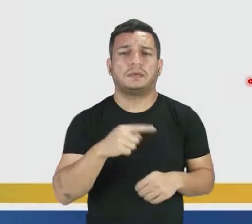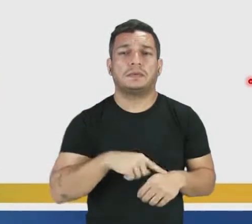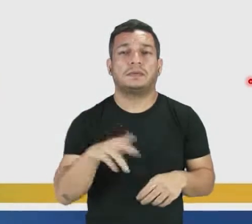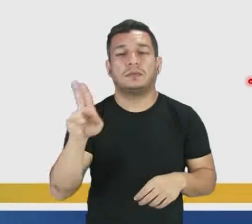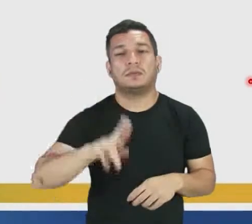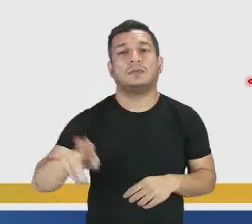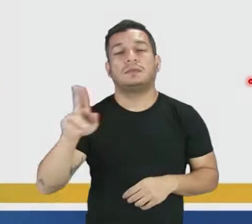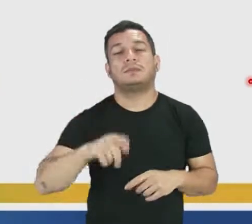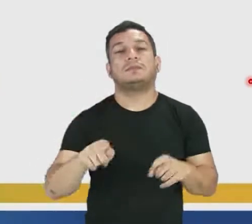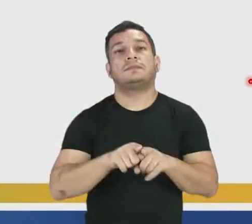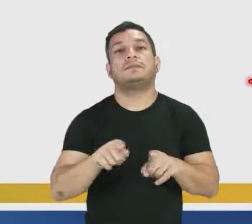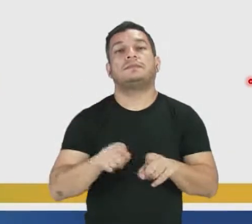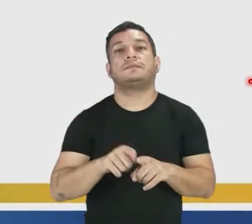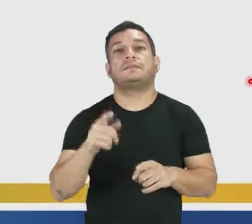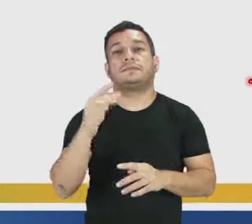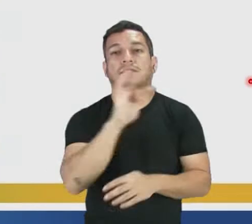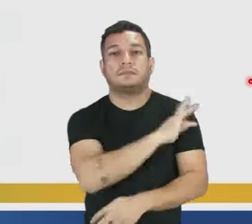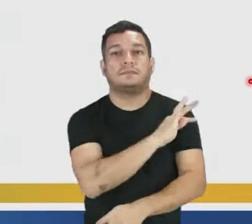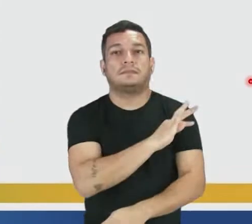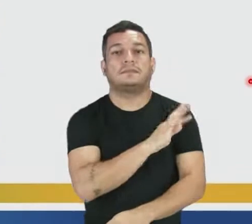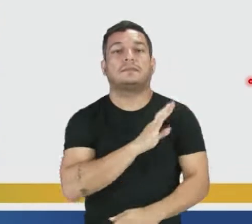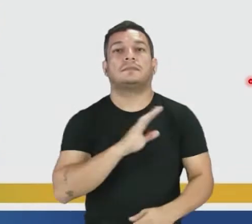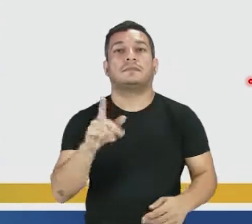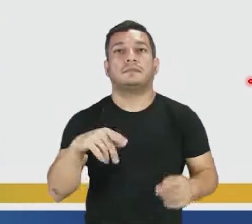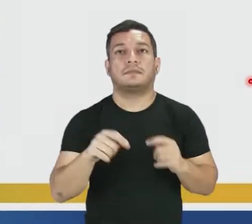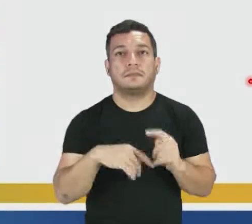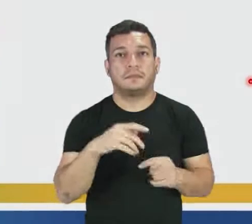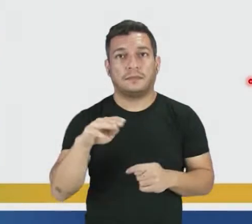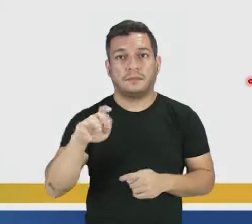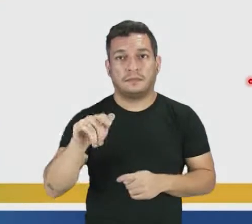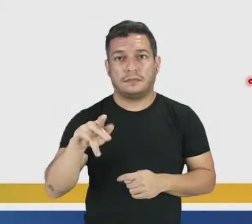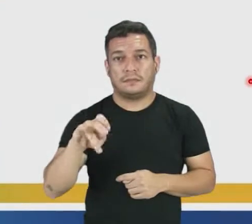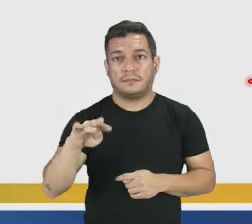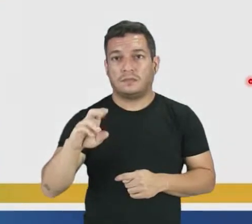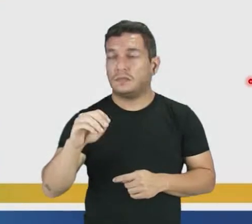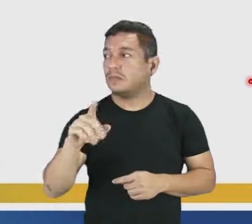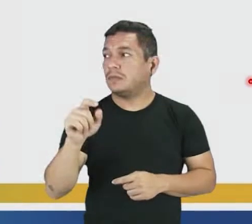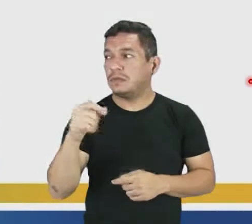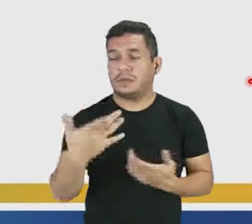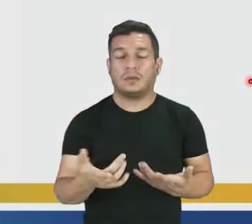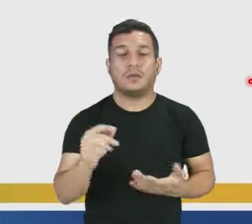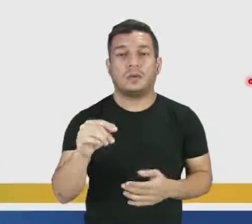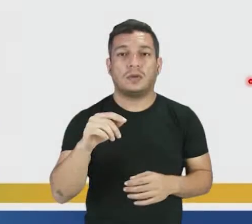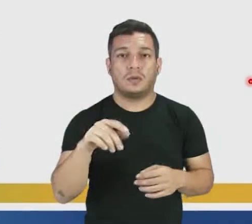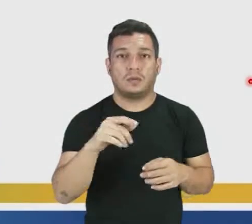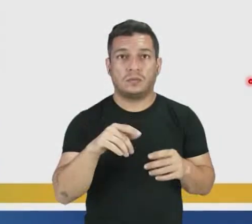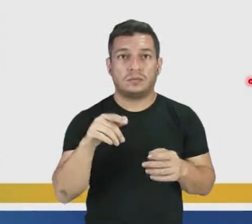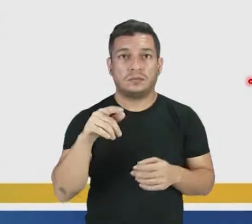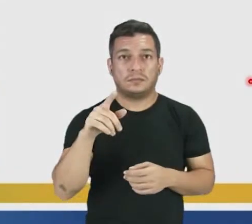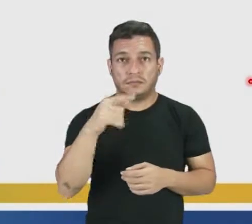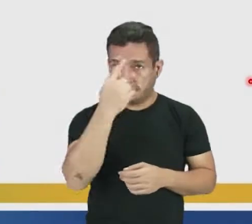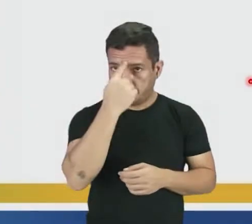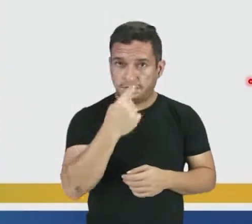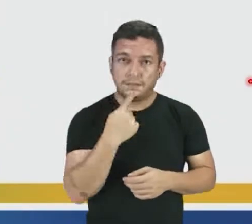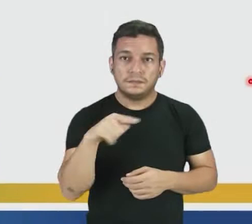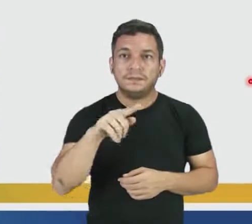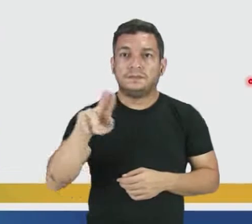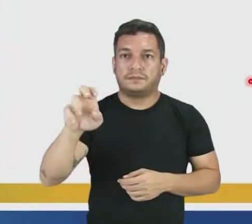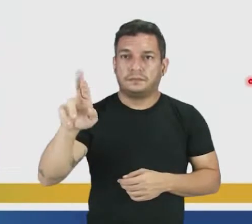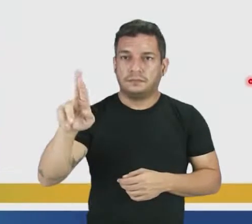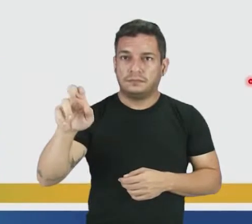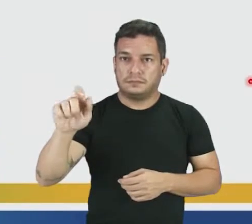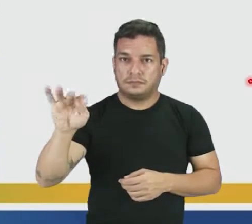usando uma técnica de confinamento magnético. Então, nesse reator, eles vão conseguir ter